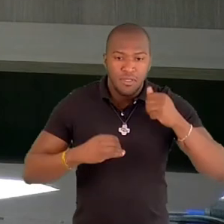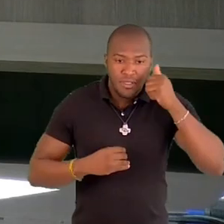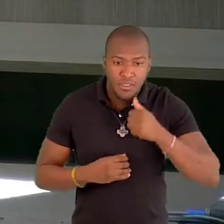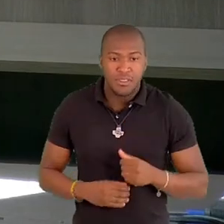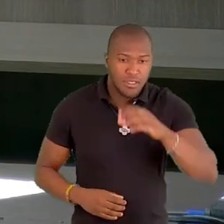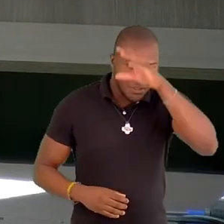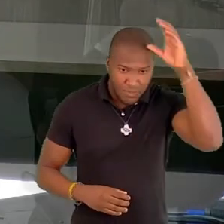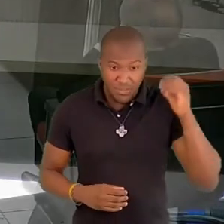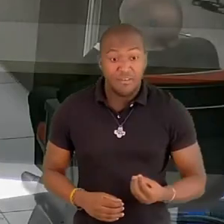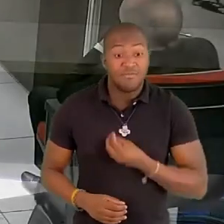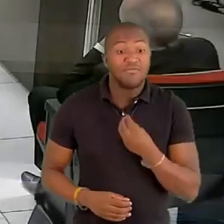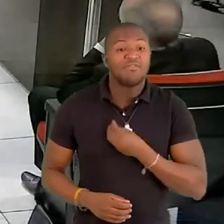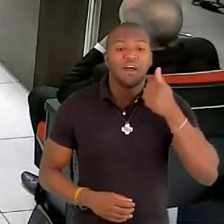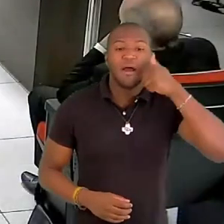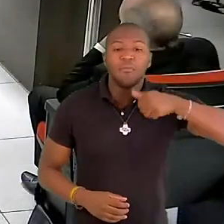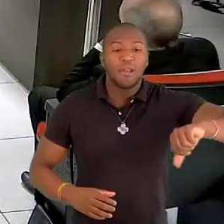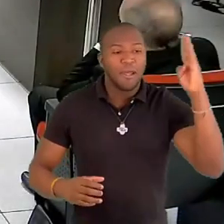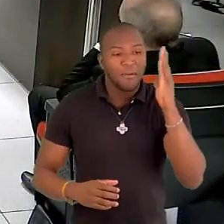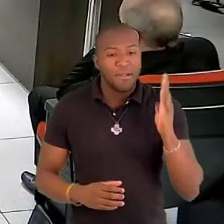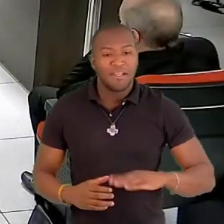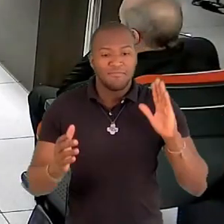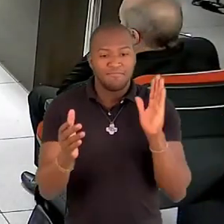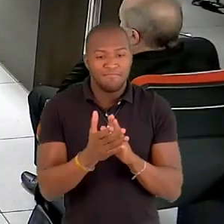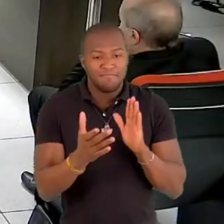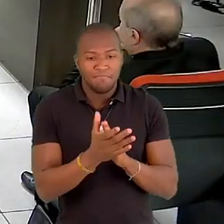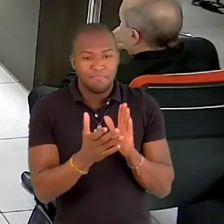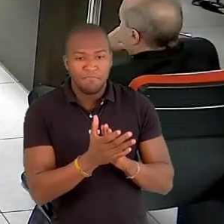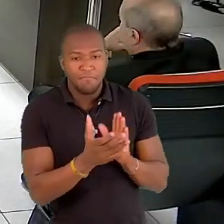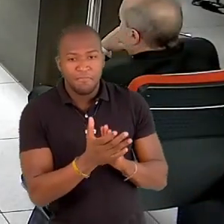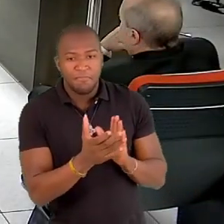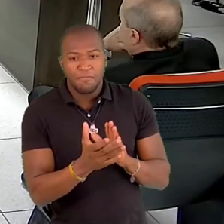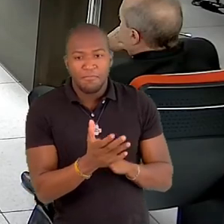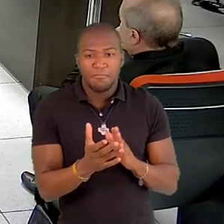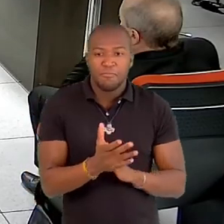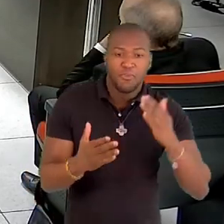Muito obrigado, presidente. Obrigado, conselheiro